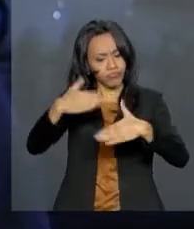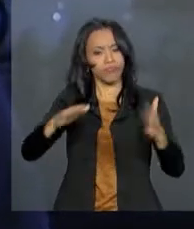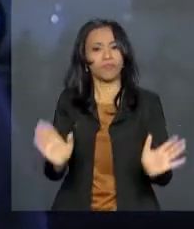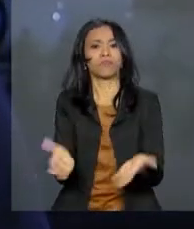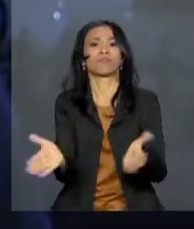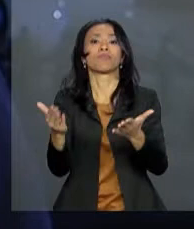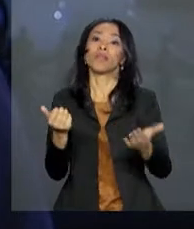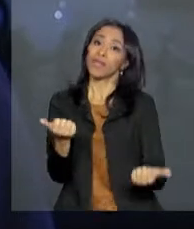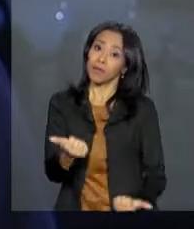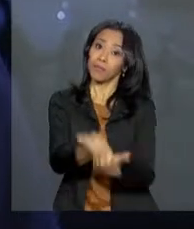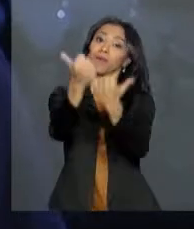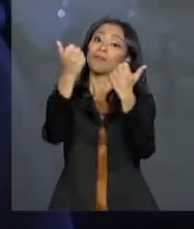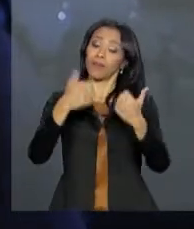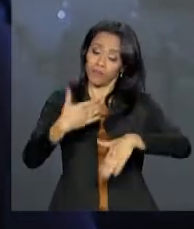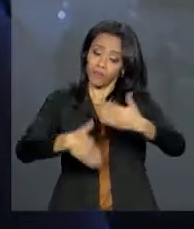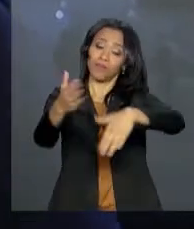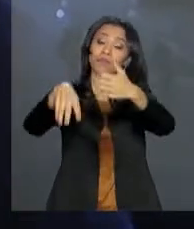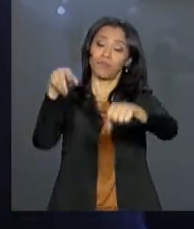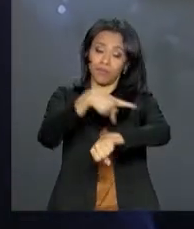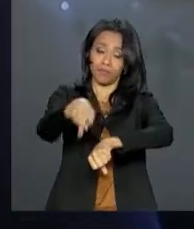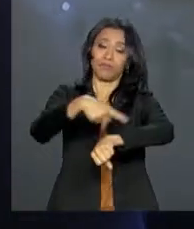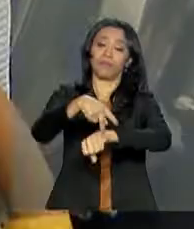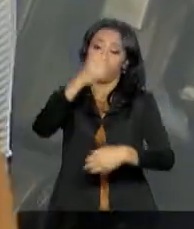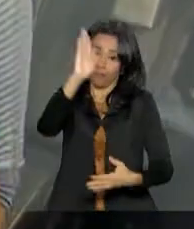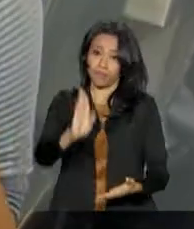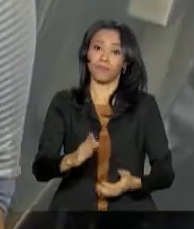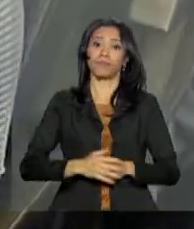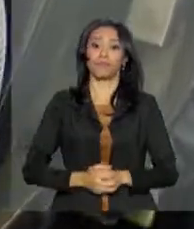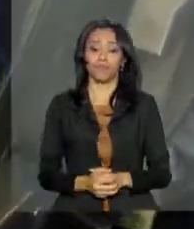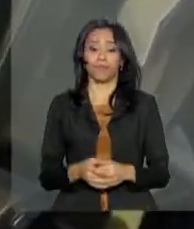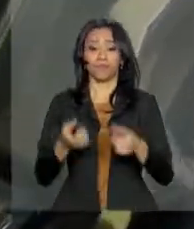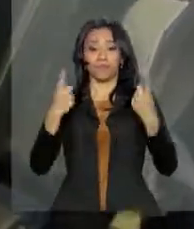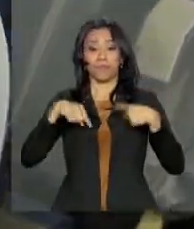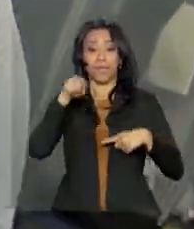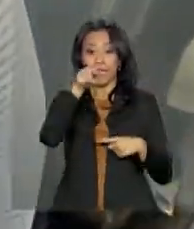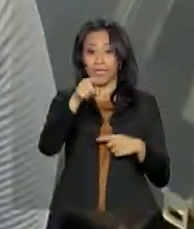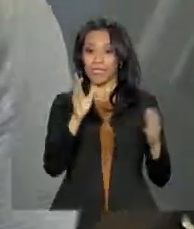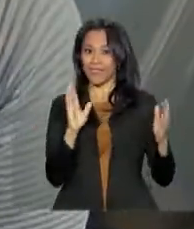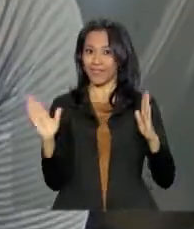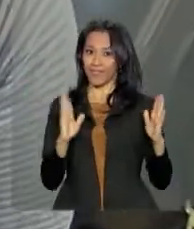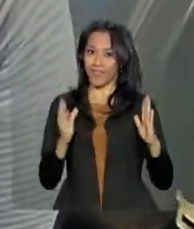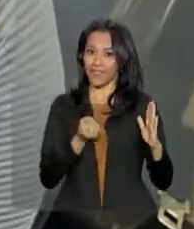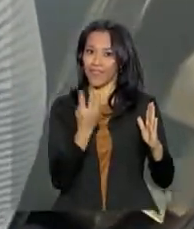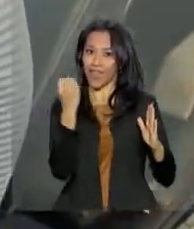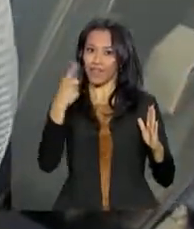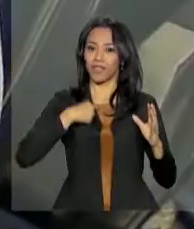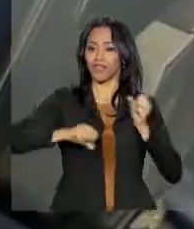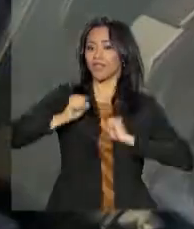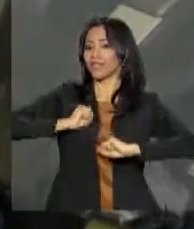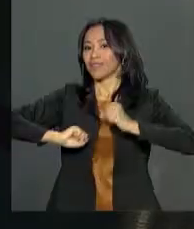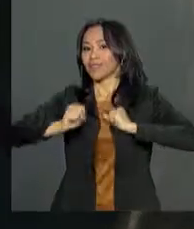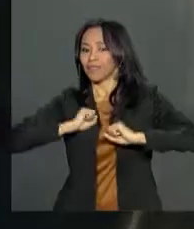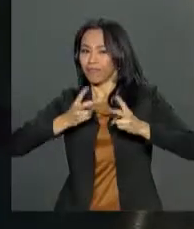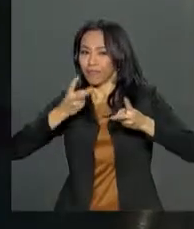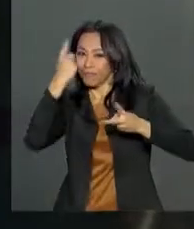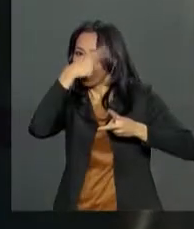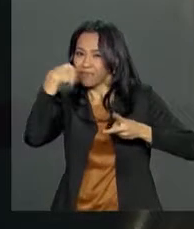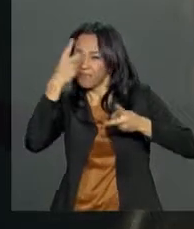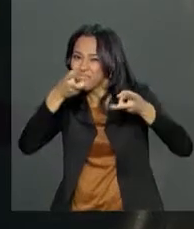a desenvolver também o próprio país, o próprio Brasil. Durante a viagem, a ansiedade era evidente.